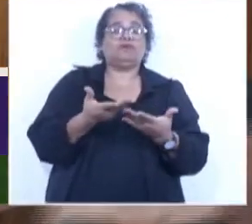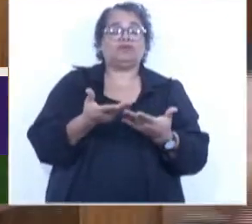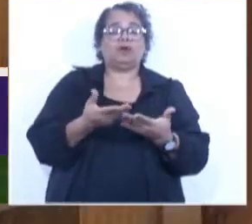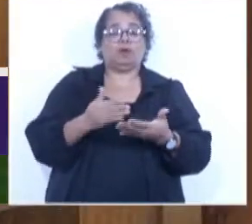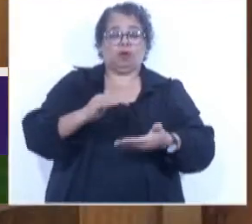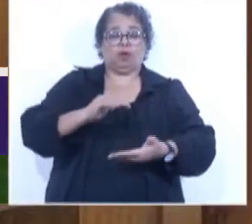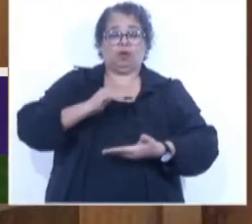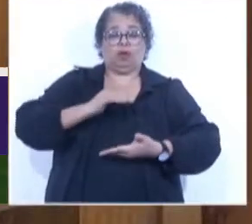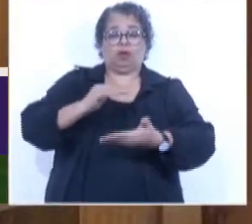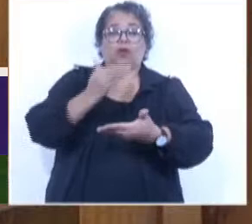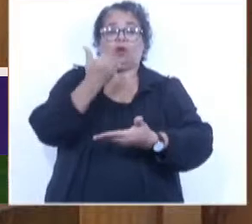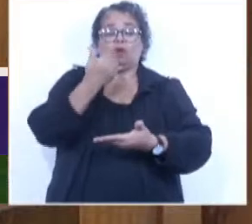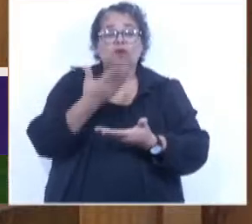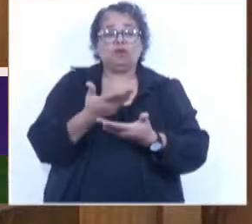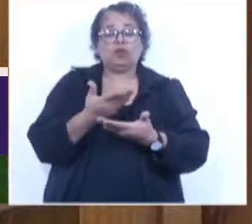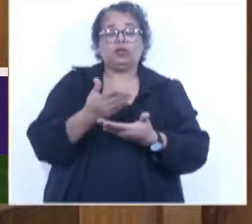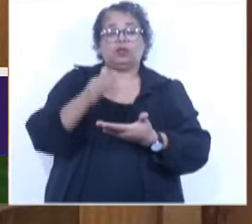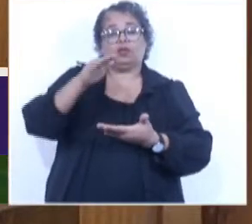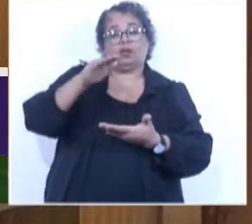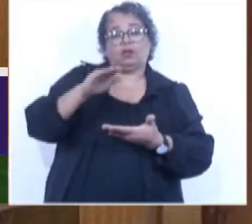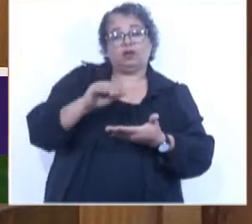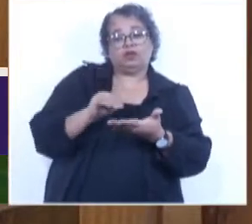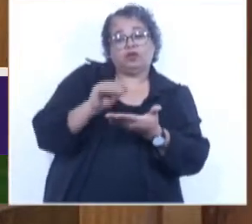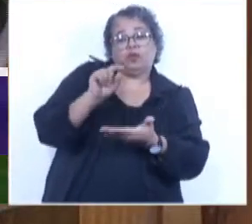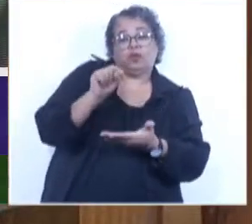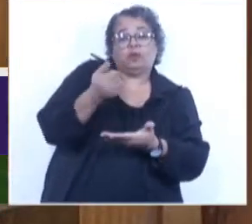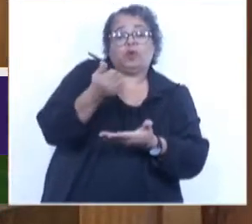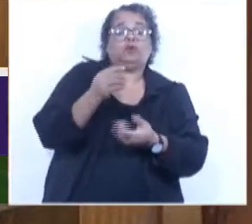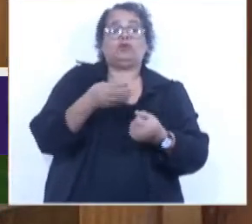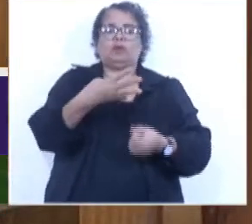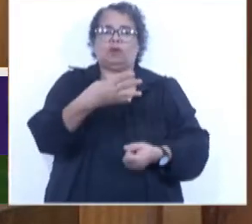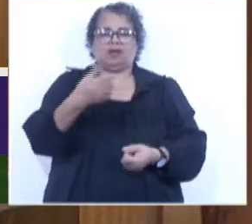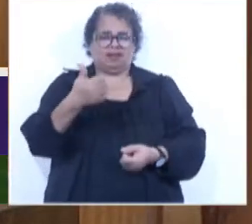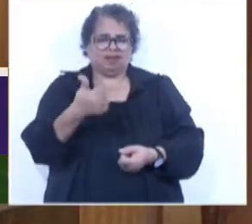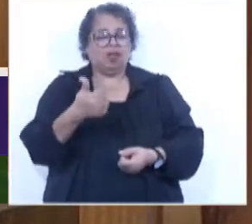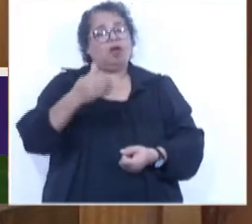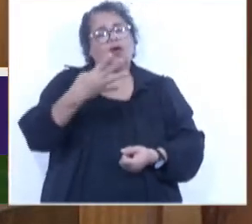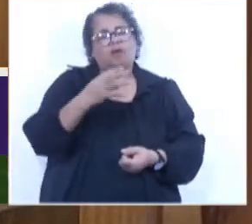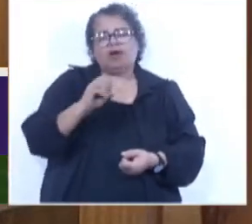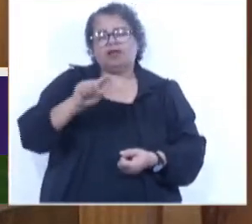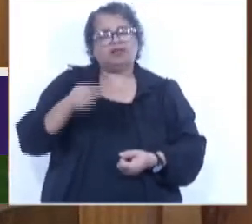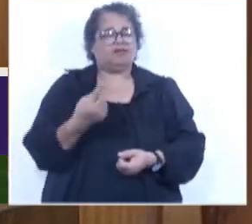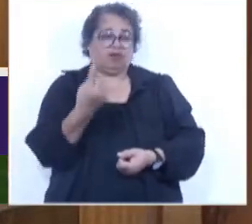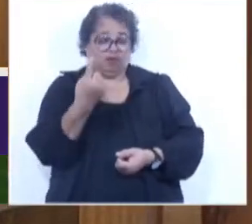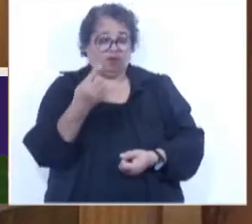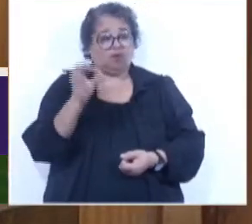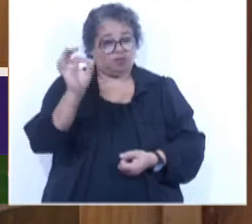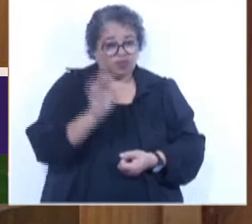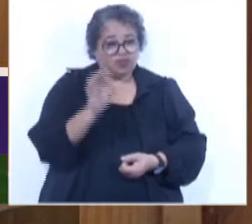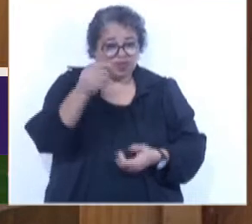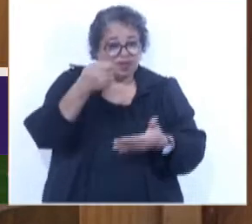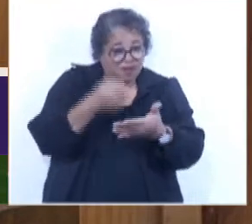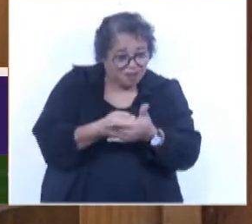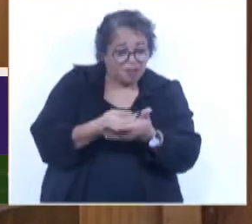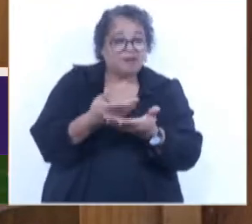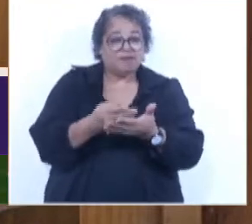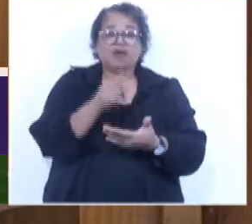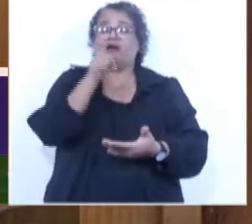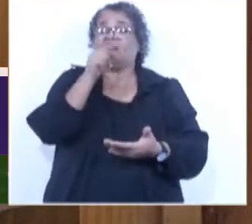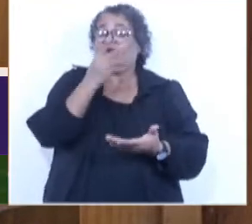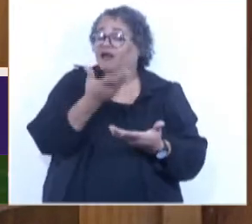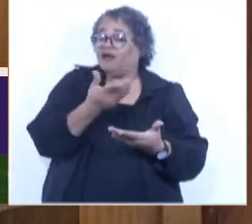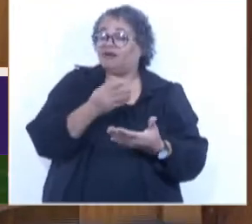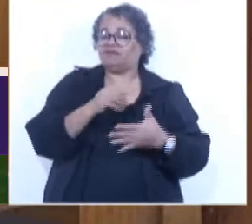motivo para ter 40,1% de aumento Com certeza às vezes perde 40,1 para depois falar que arisan